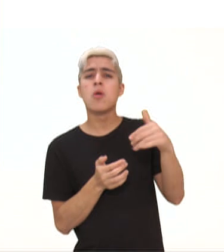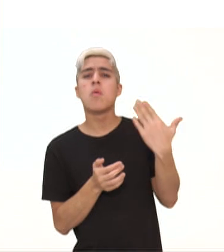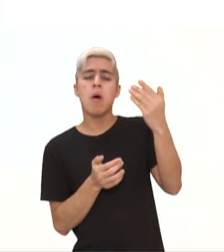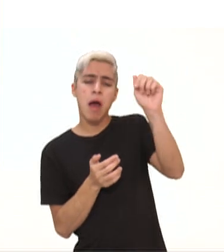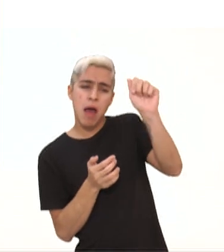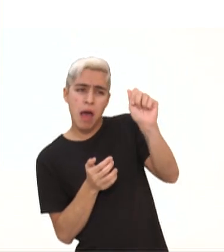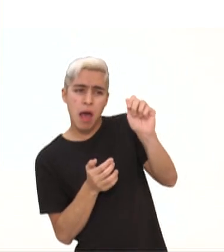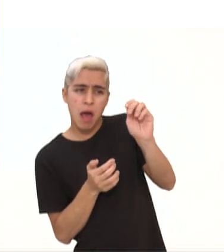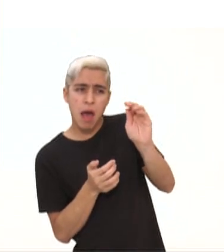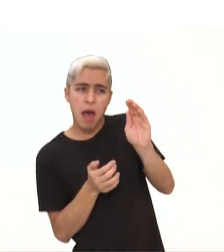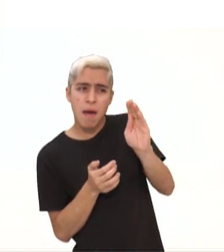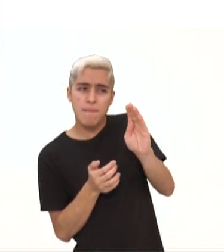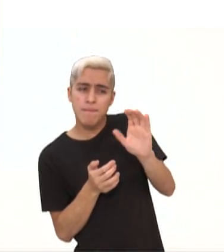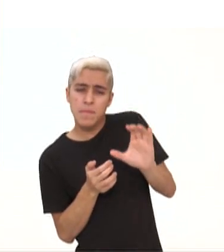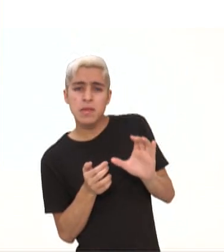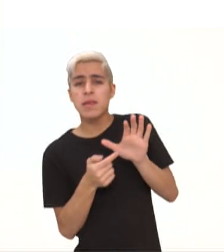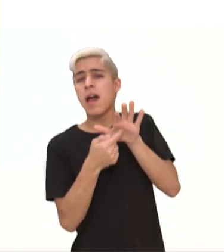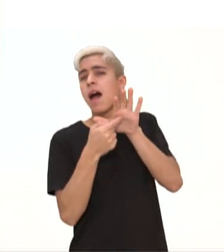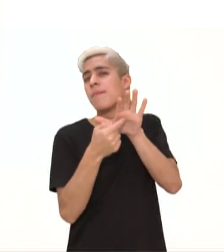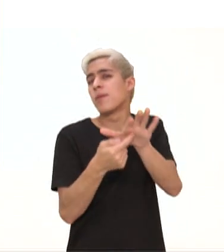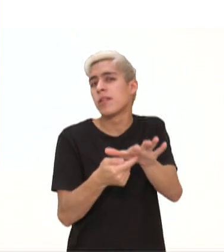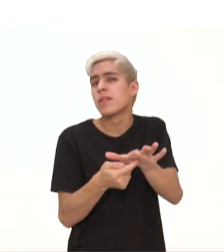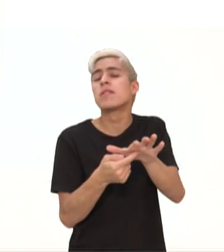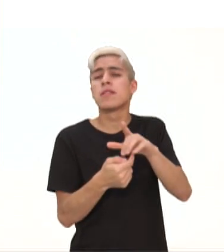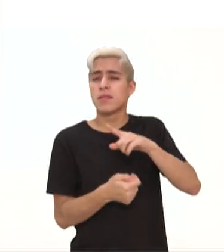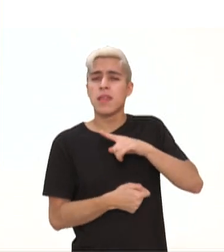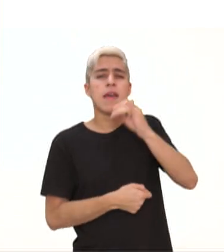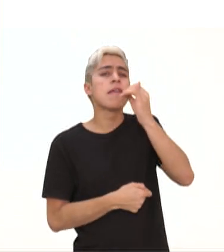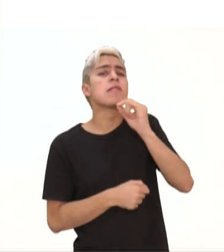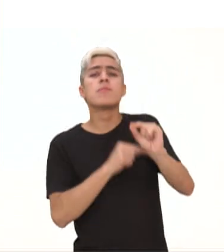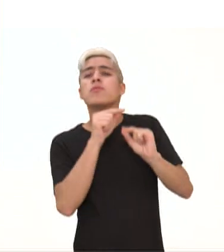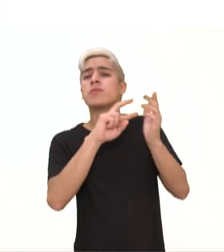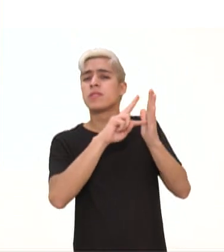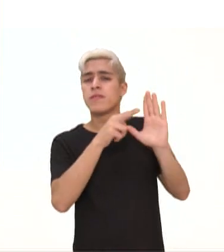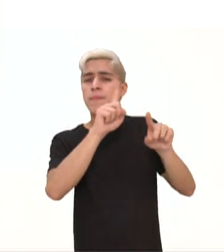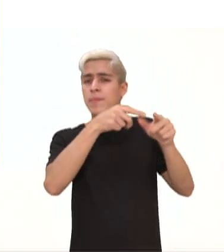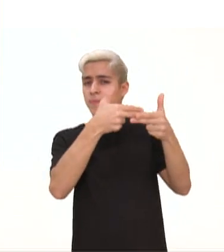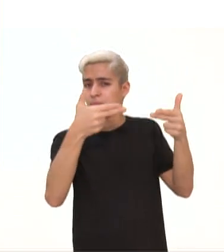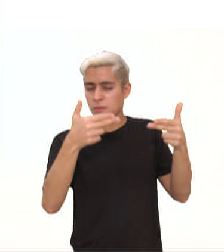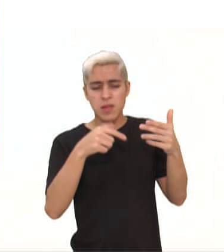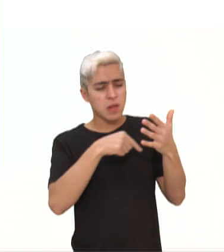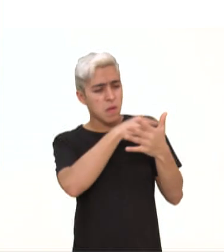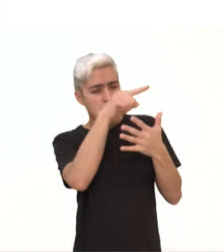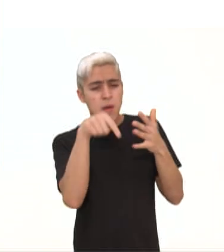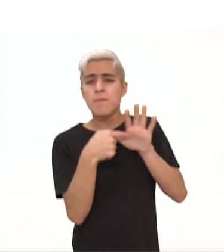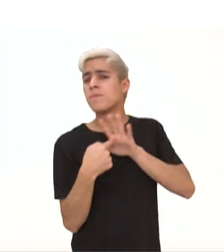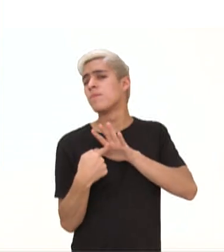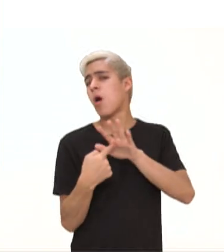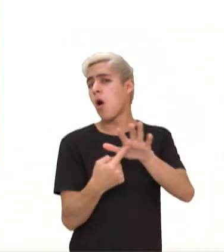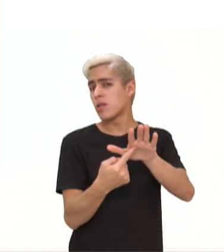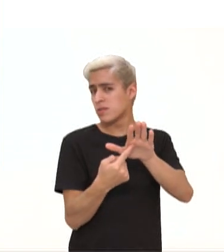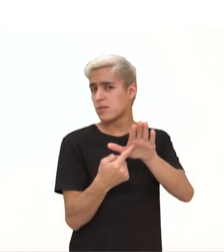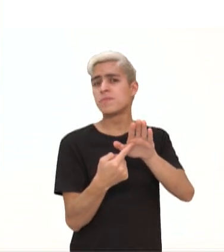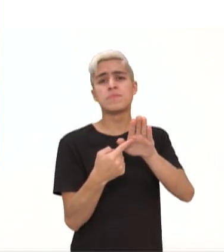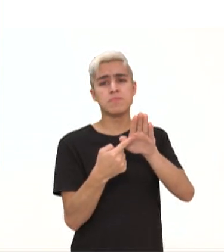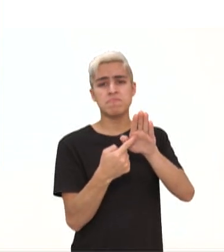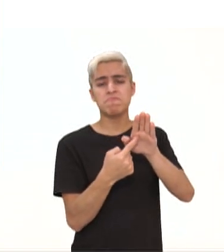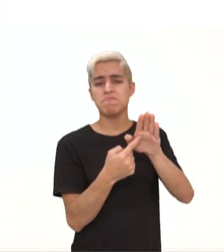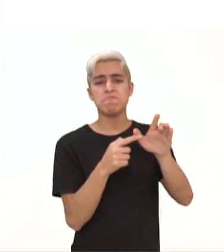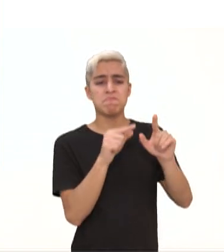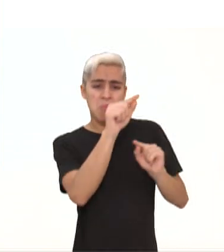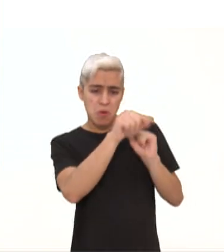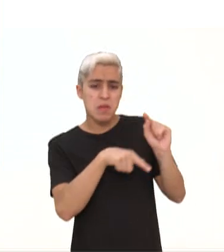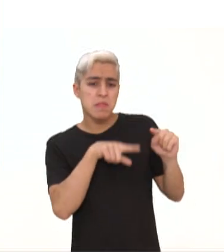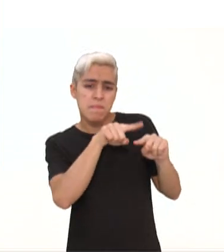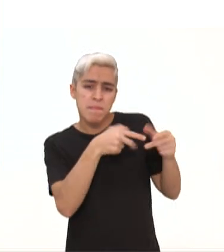que apresenta exemplos de matérias-primas. Então, qual dessas alternativas ali mostra para vocês um exemplo de